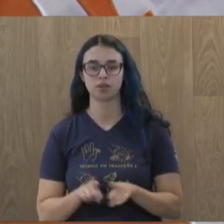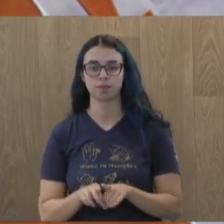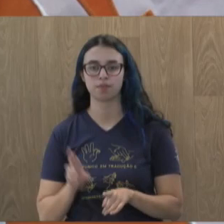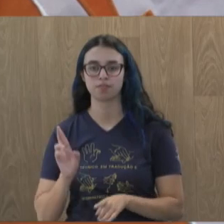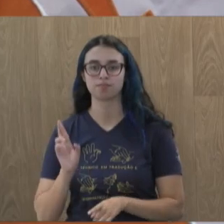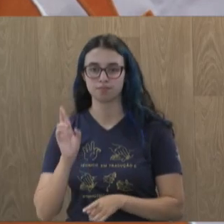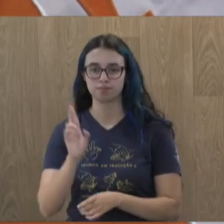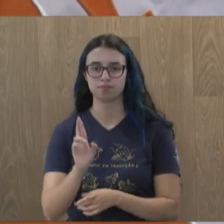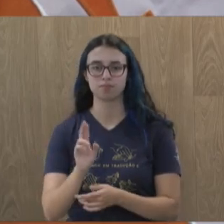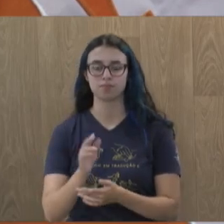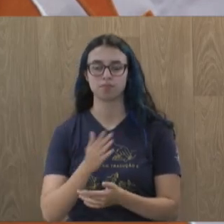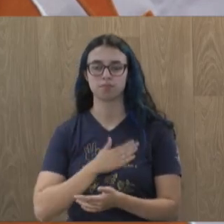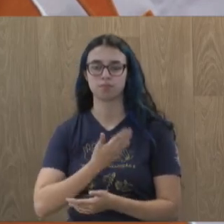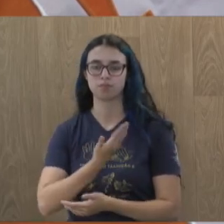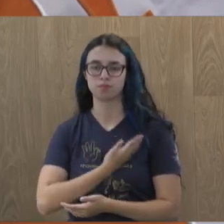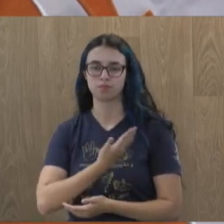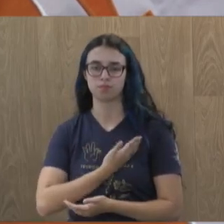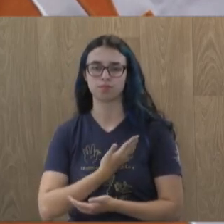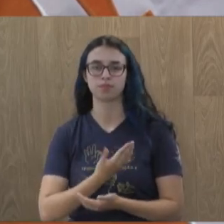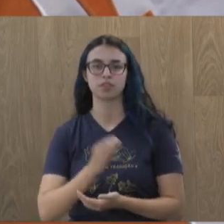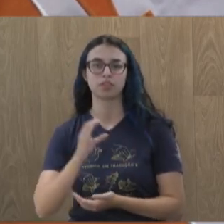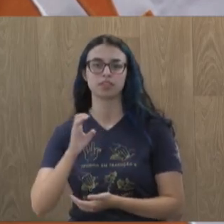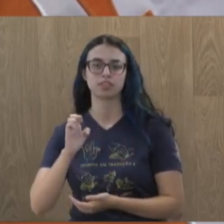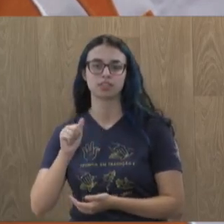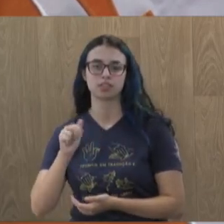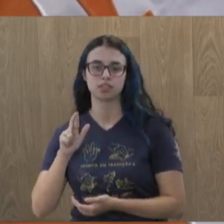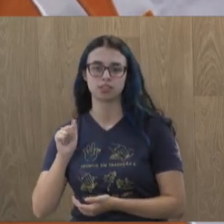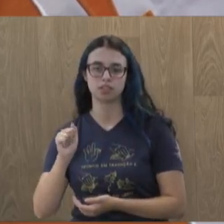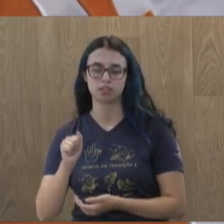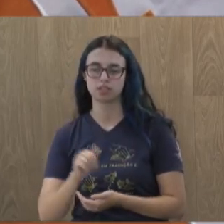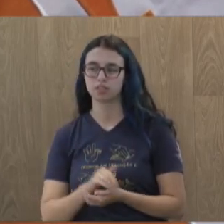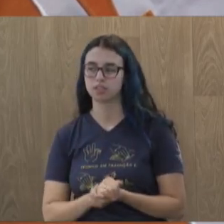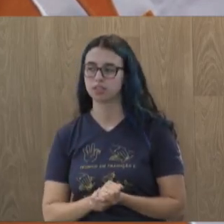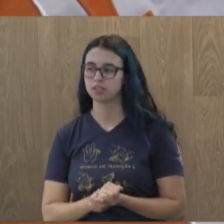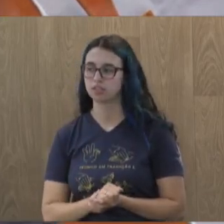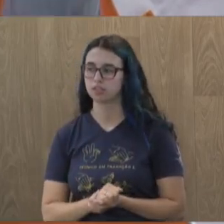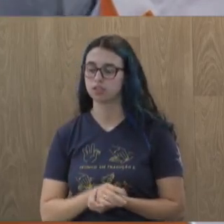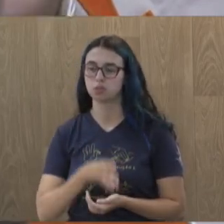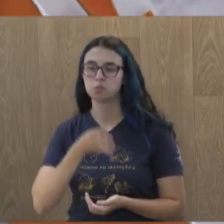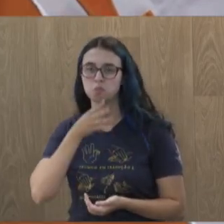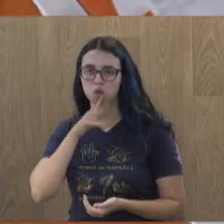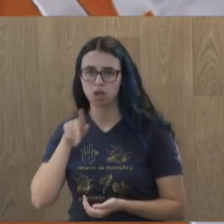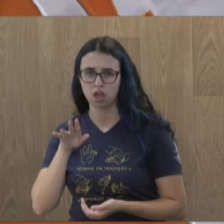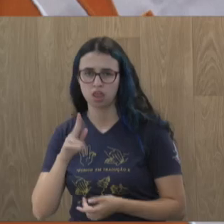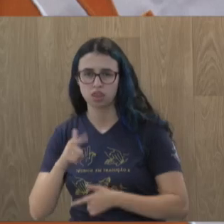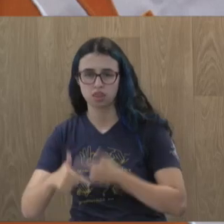Ceará. Quem conheceu o Ceará aí? Trabalhou muitos anos de garçom.